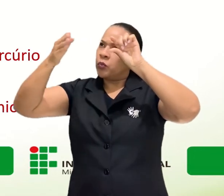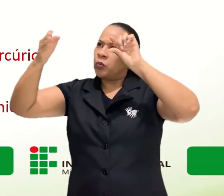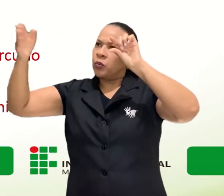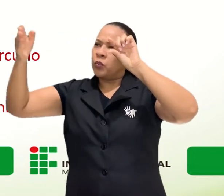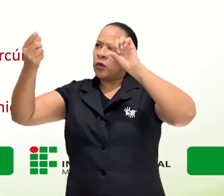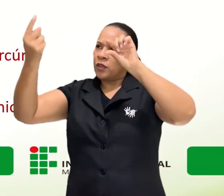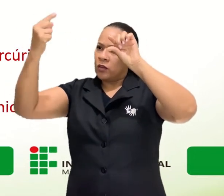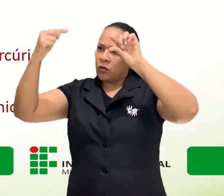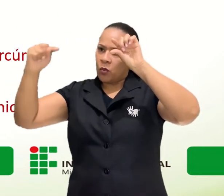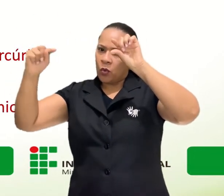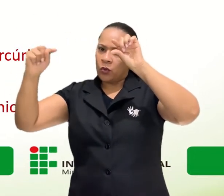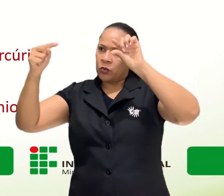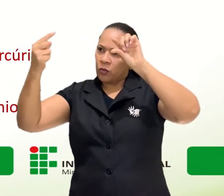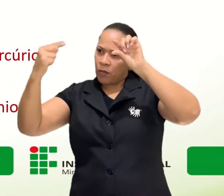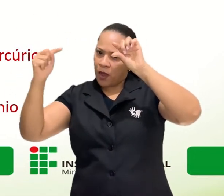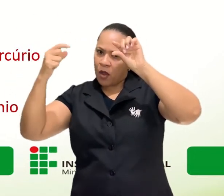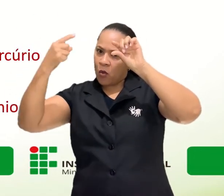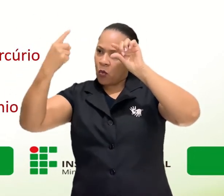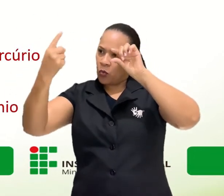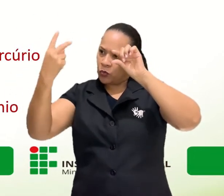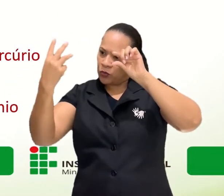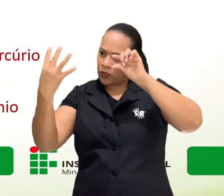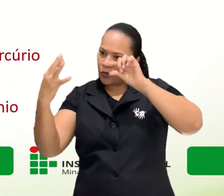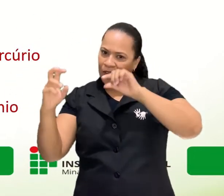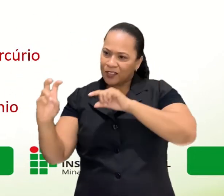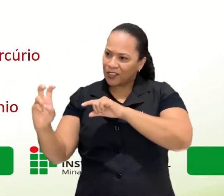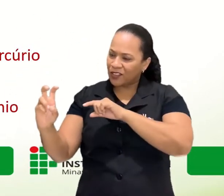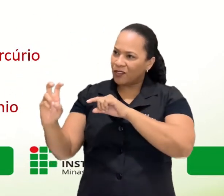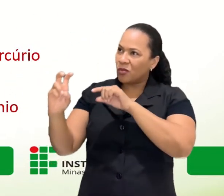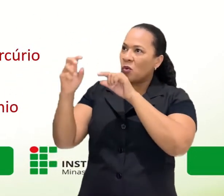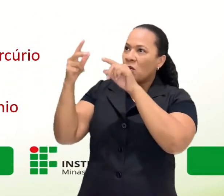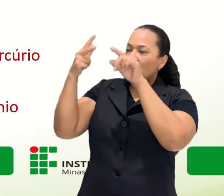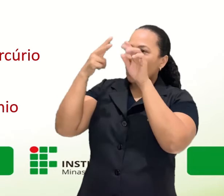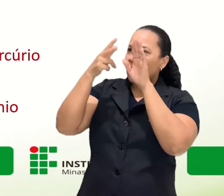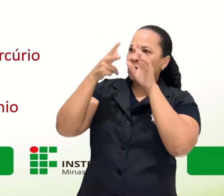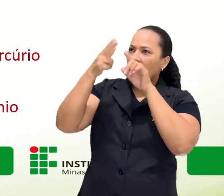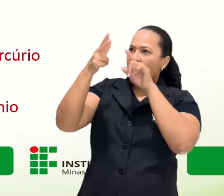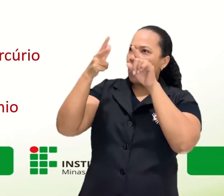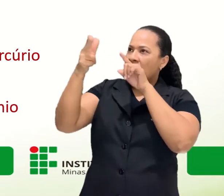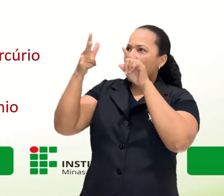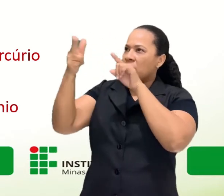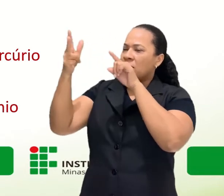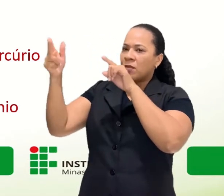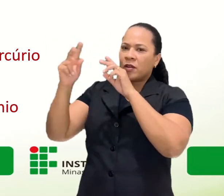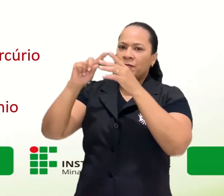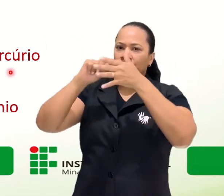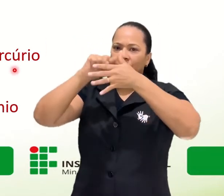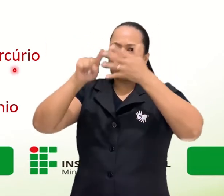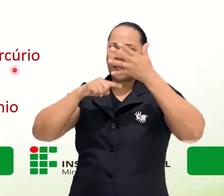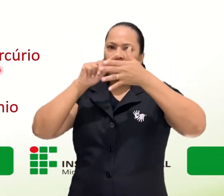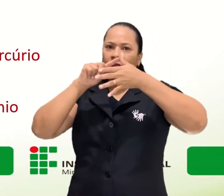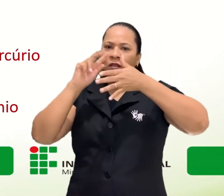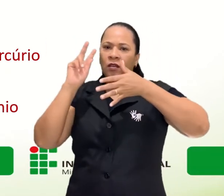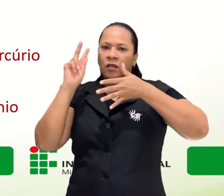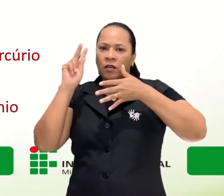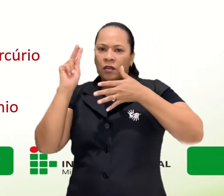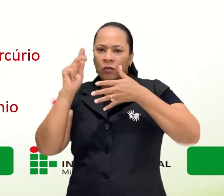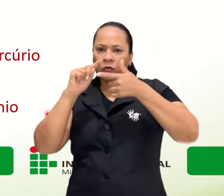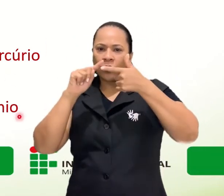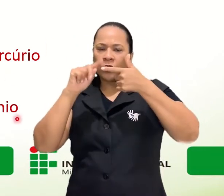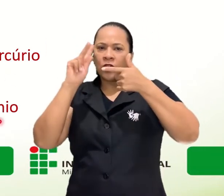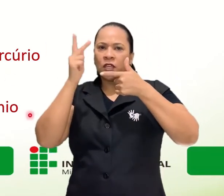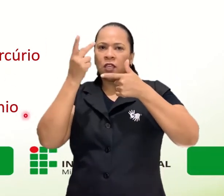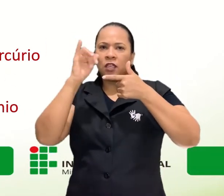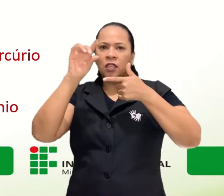espectro descontínuo de diversas substâncias, como o hidrogênio, o hélio, o